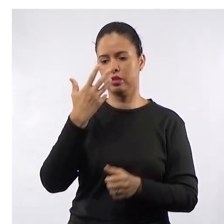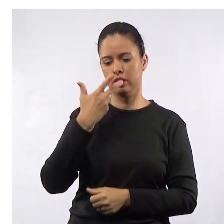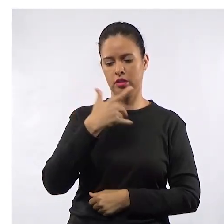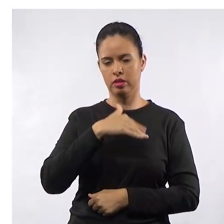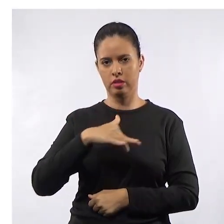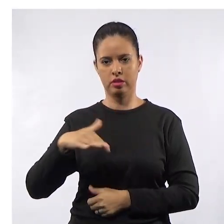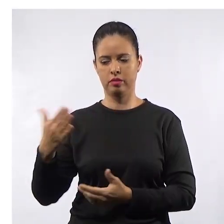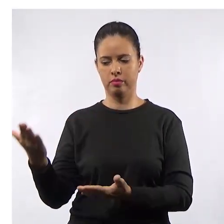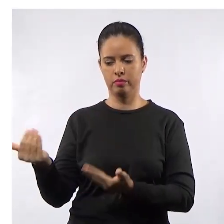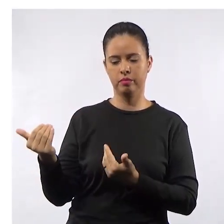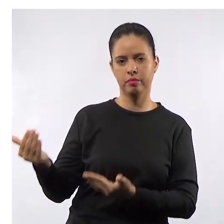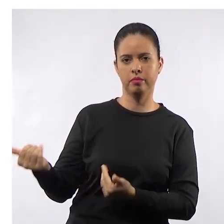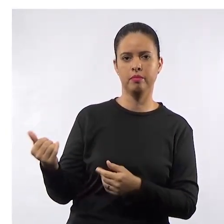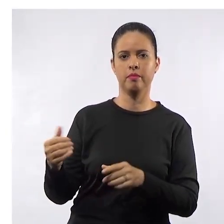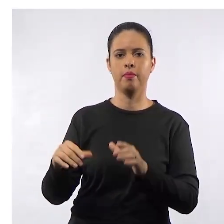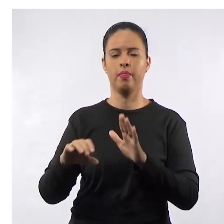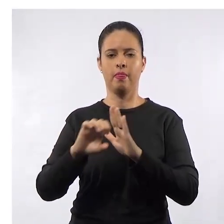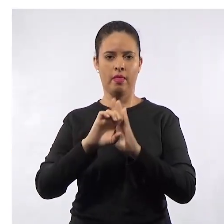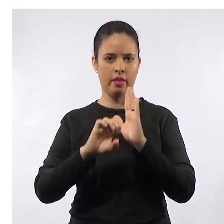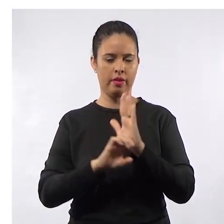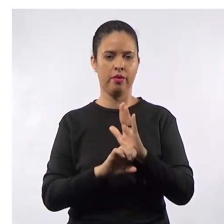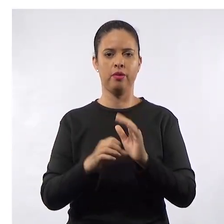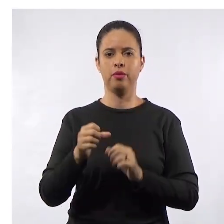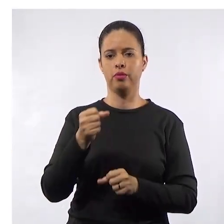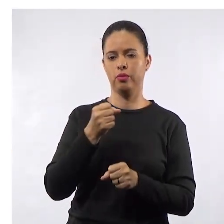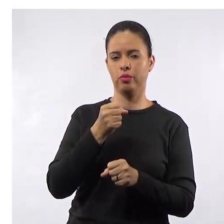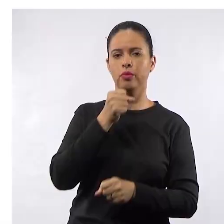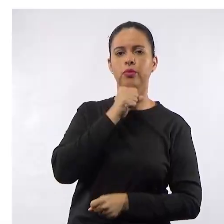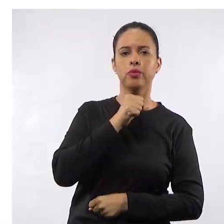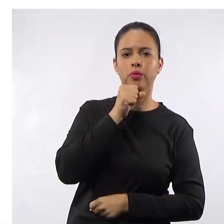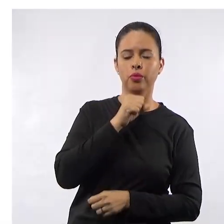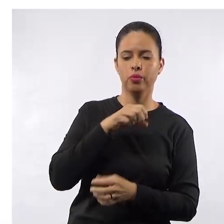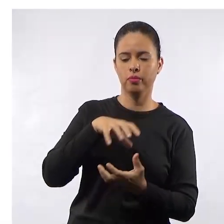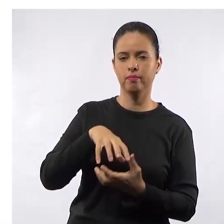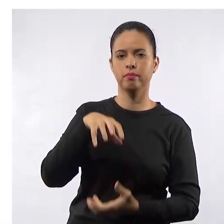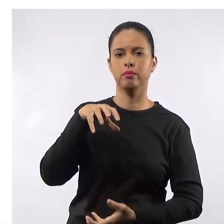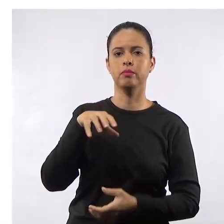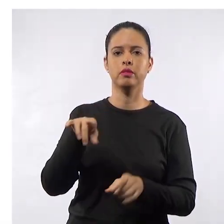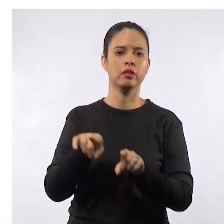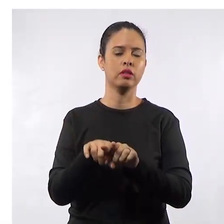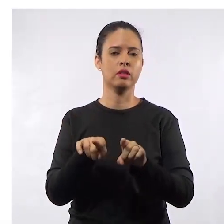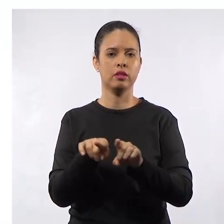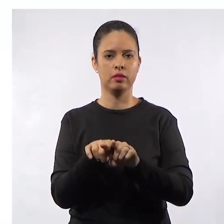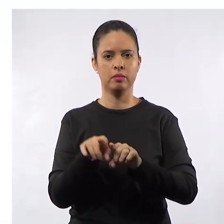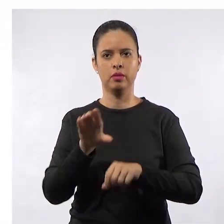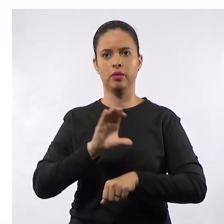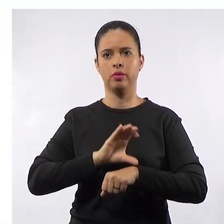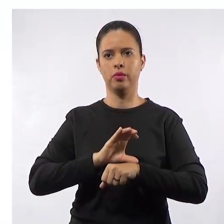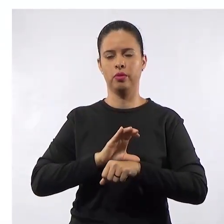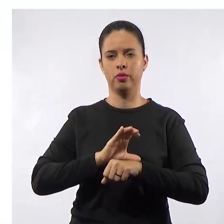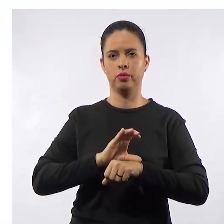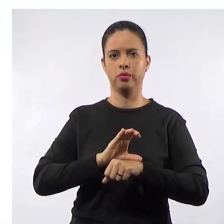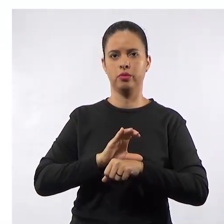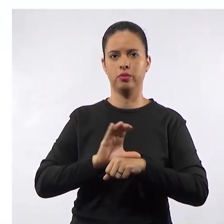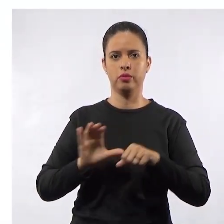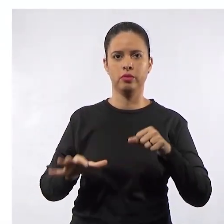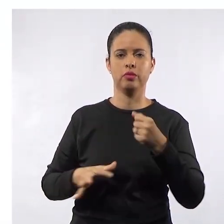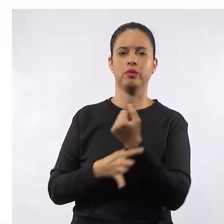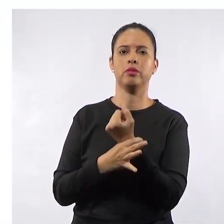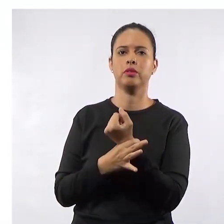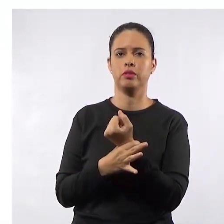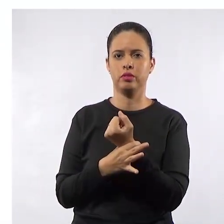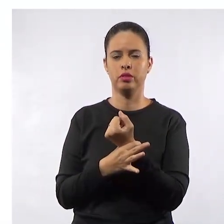do Adolescente, o Estatuto do Idoso, né? E também o Código de Defesa